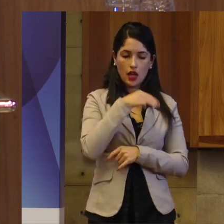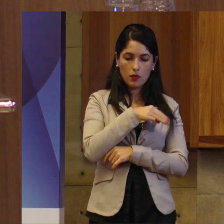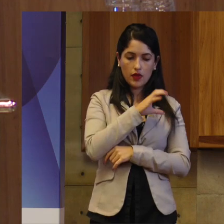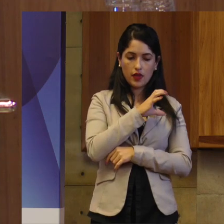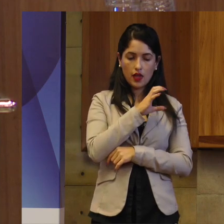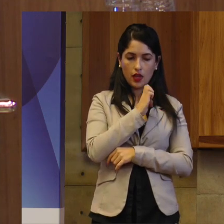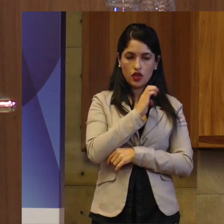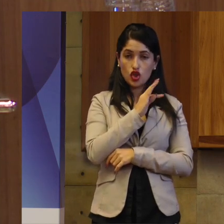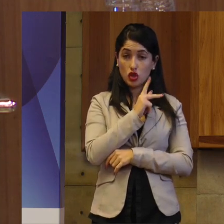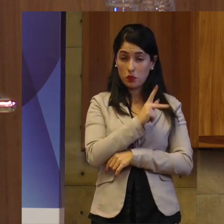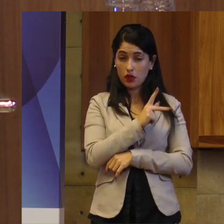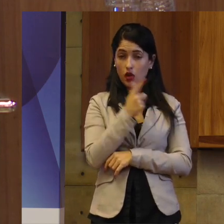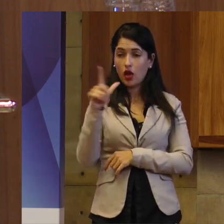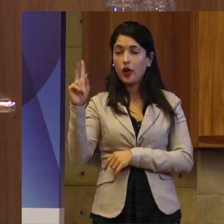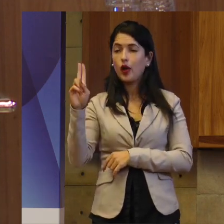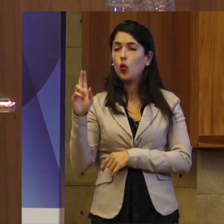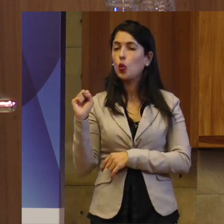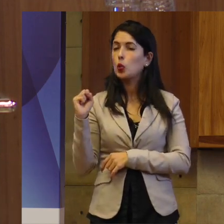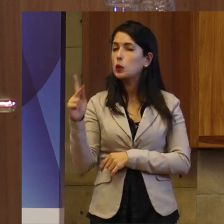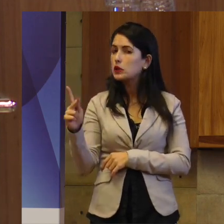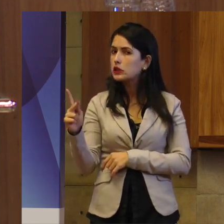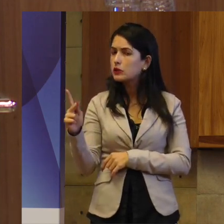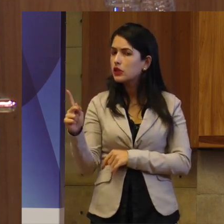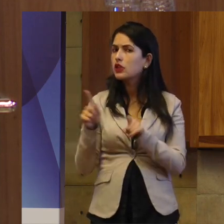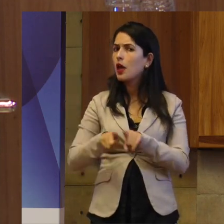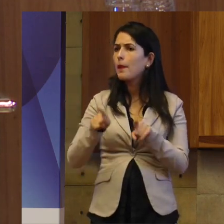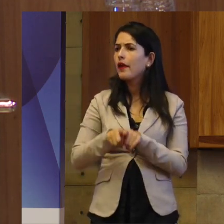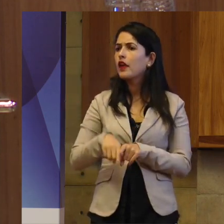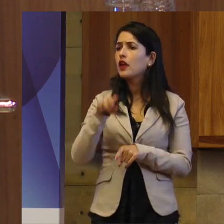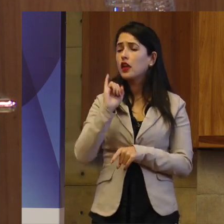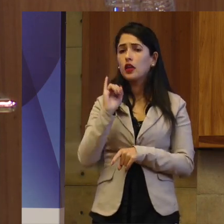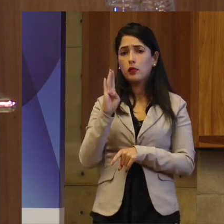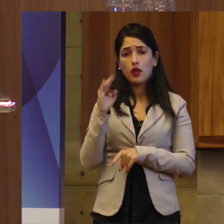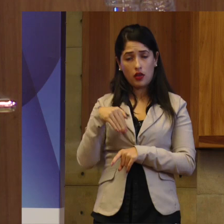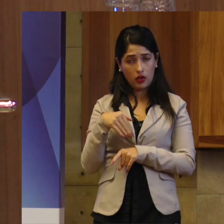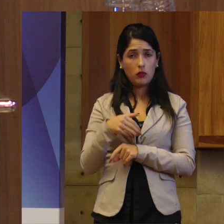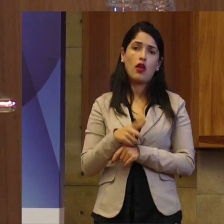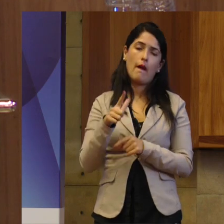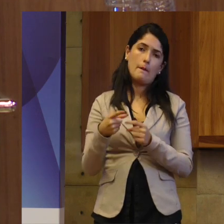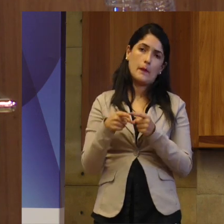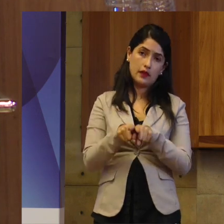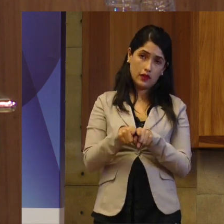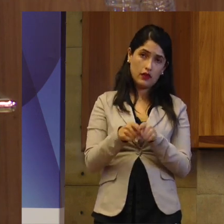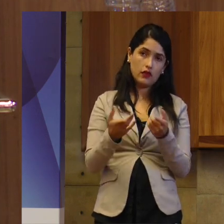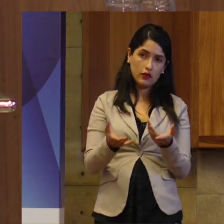com a USP e com a IBM. A IBM é uma parceira nisso.